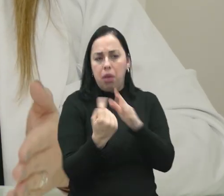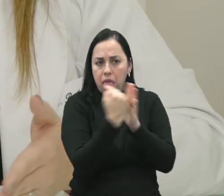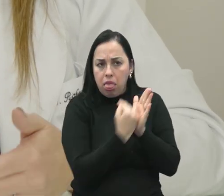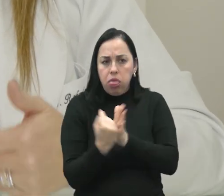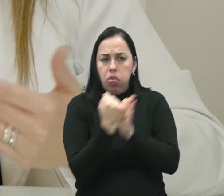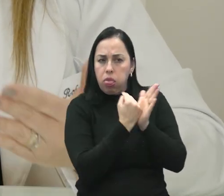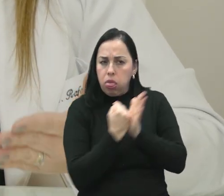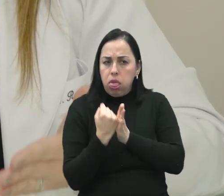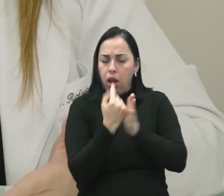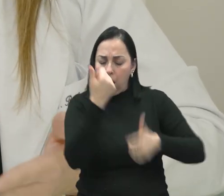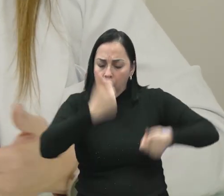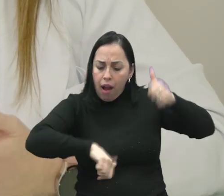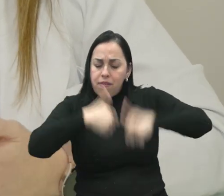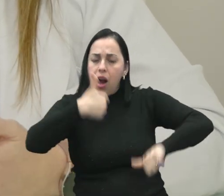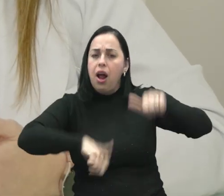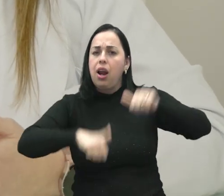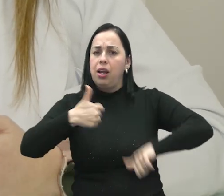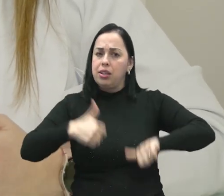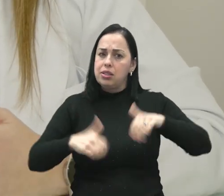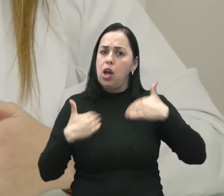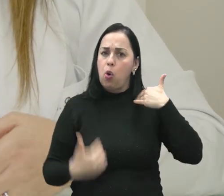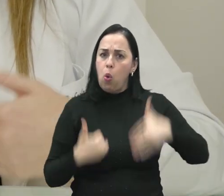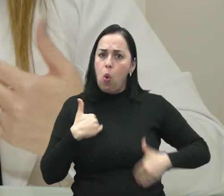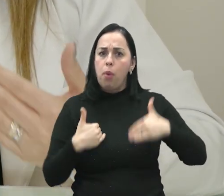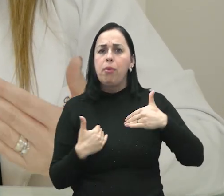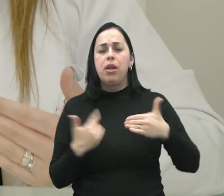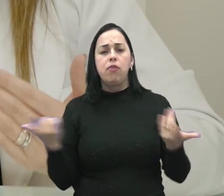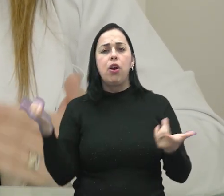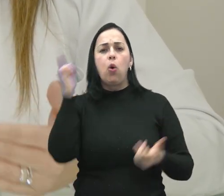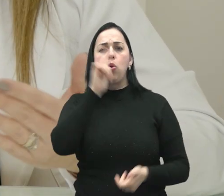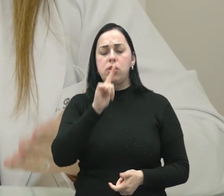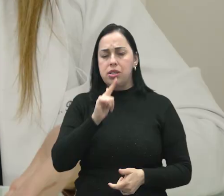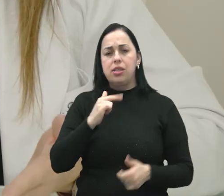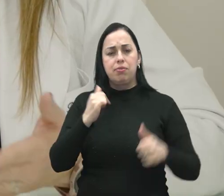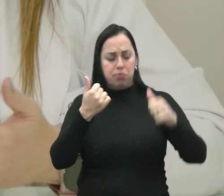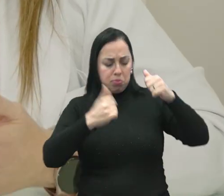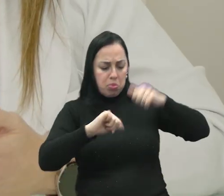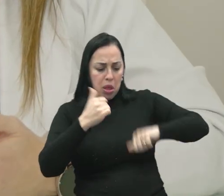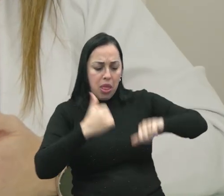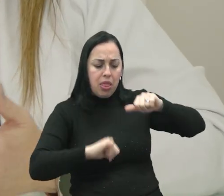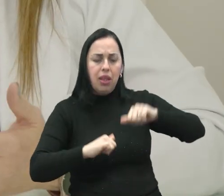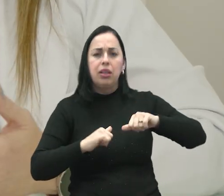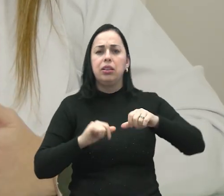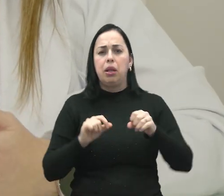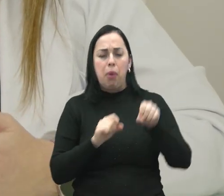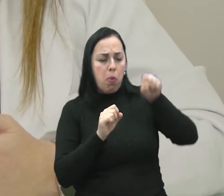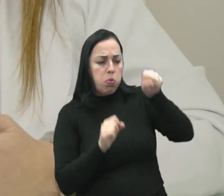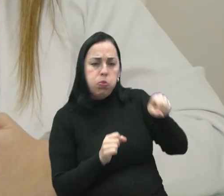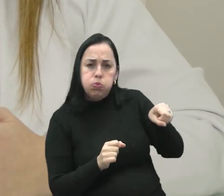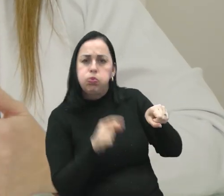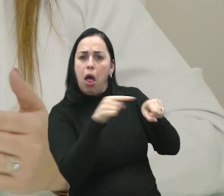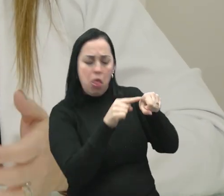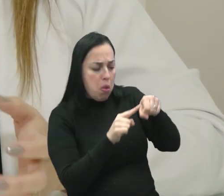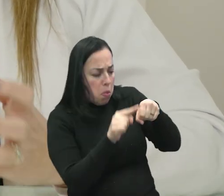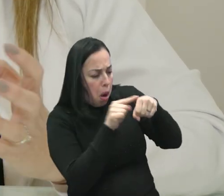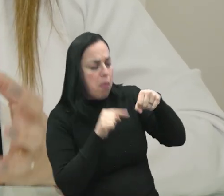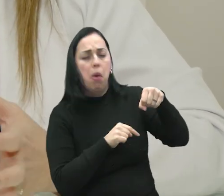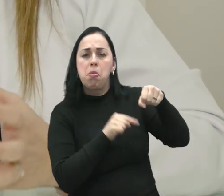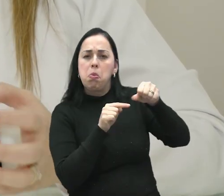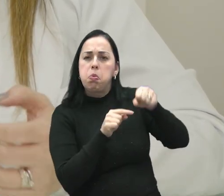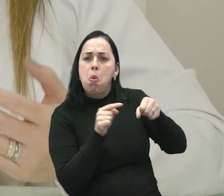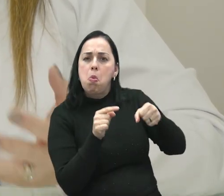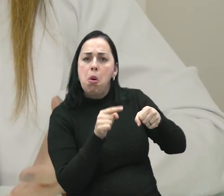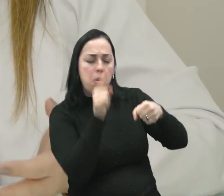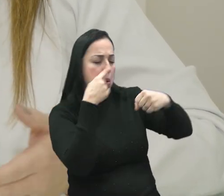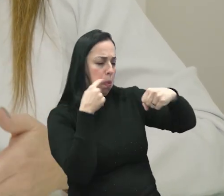consulta já uma avaliação, um exame físico e conseguir ver se tem alguma coisa ali no final do ânus, no canal anal, que já são lugares